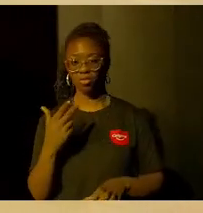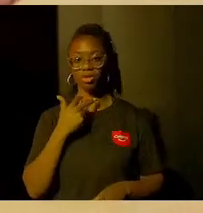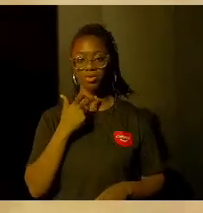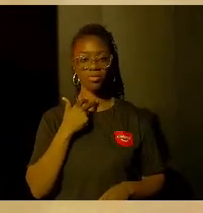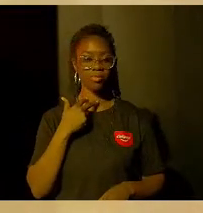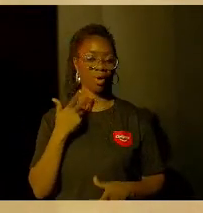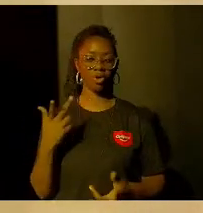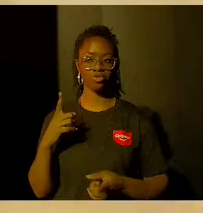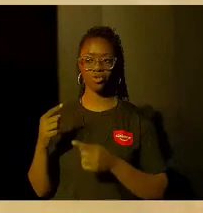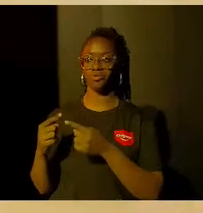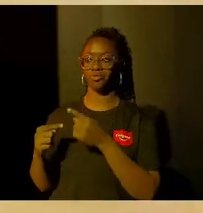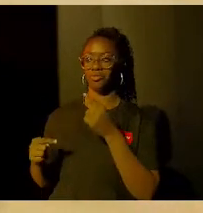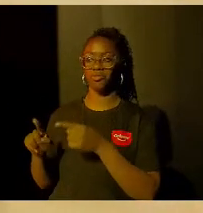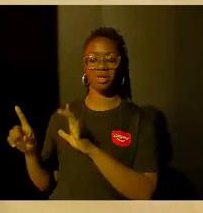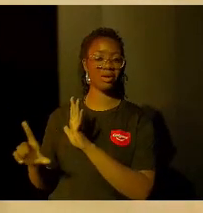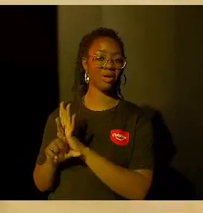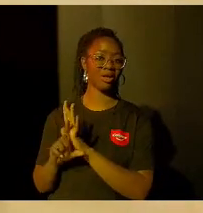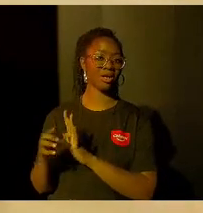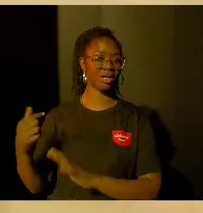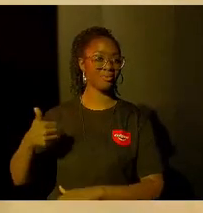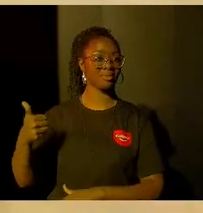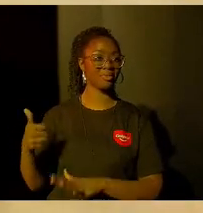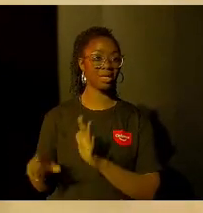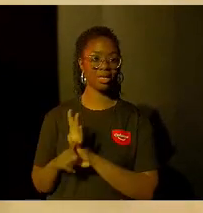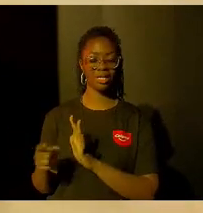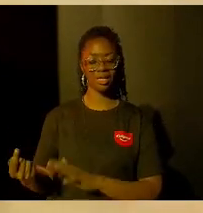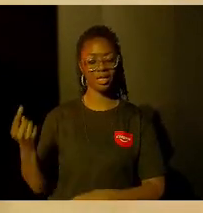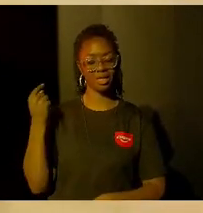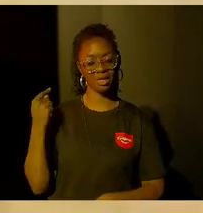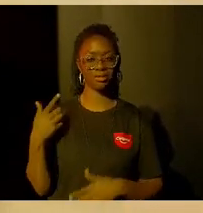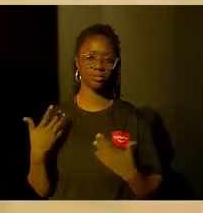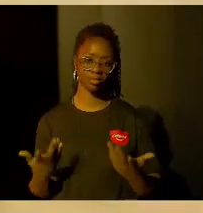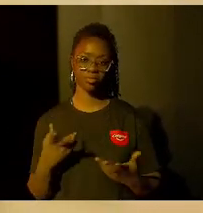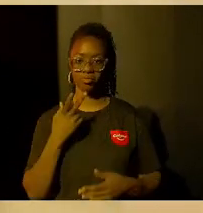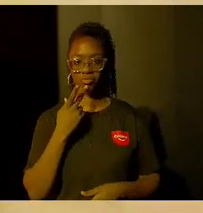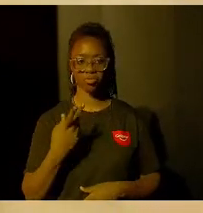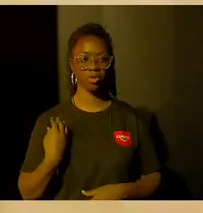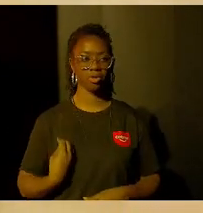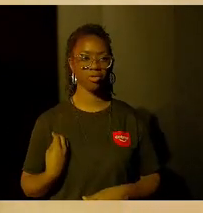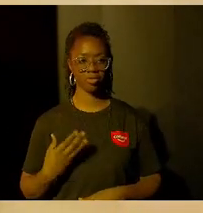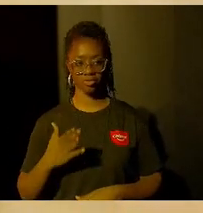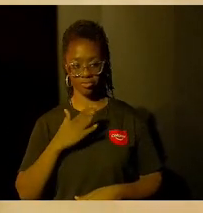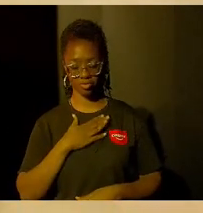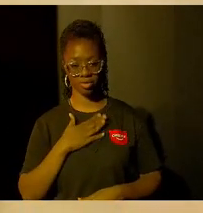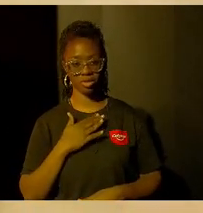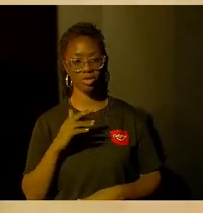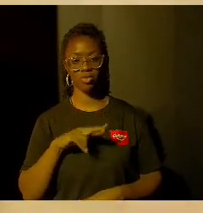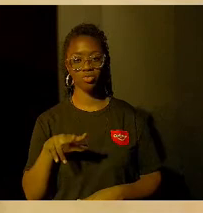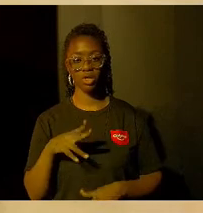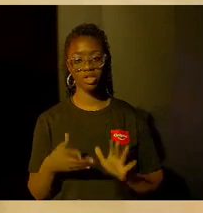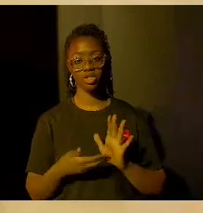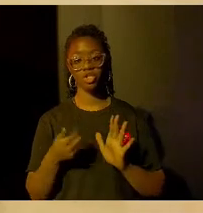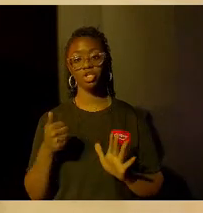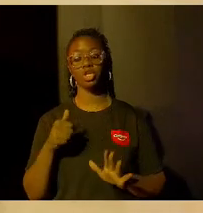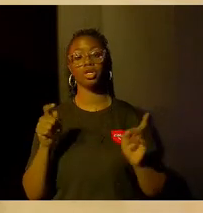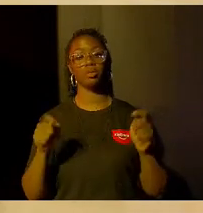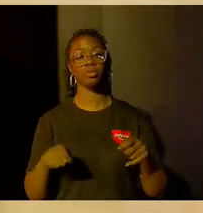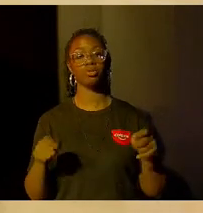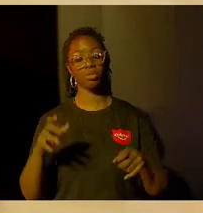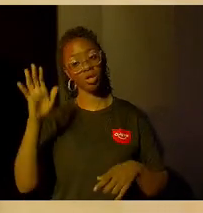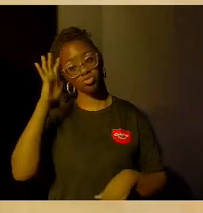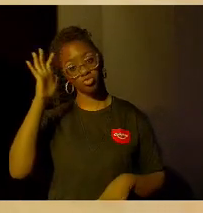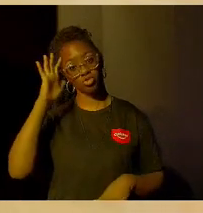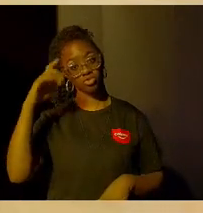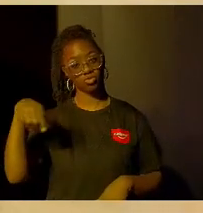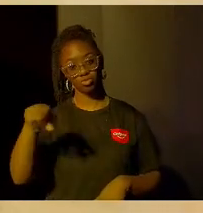e no pouco a lei na resposta para dizer que quando eu falo então sobre a minha biografia eu não tô tirando a possibilidade de sonhar